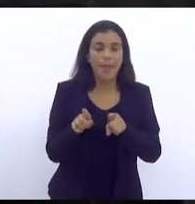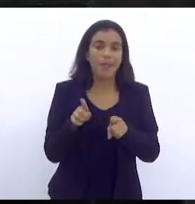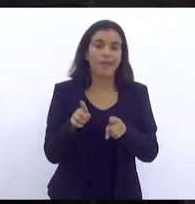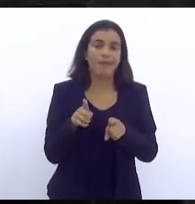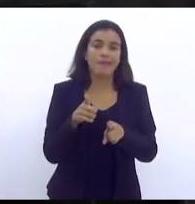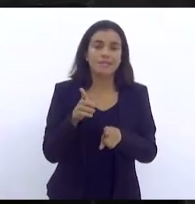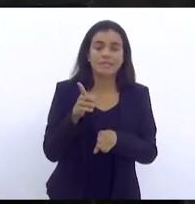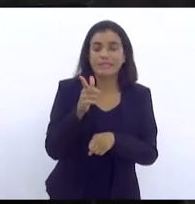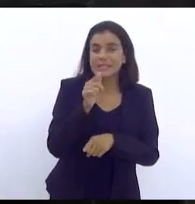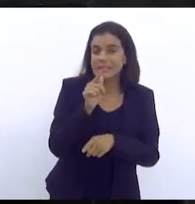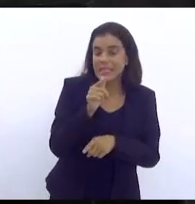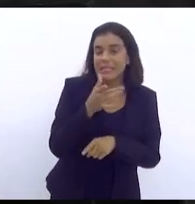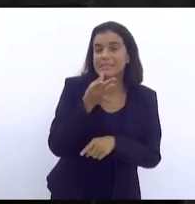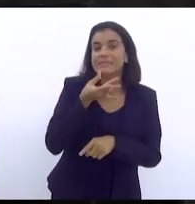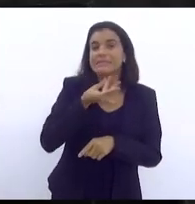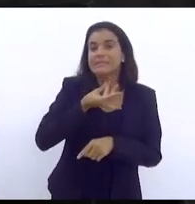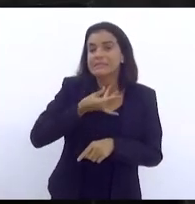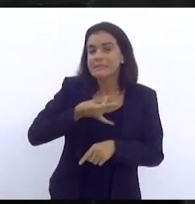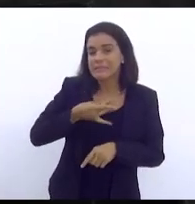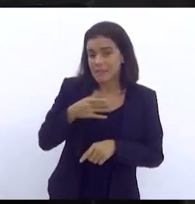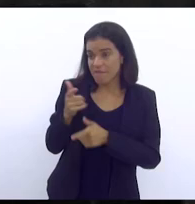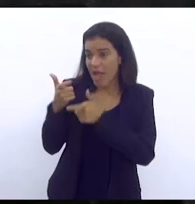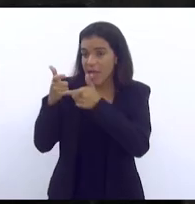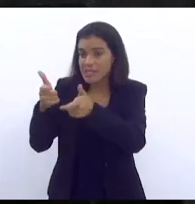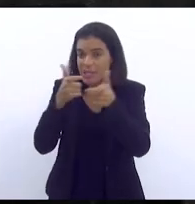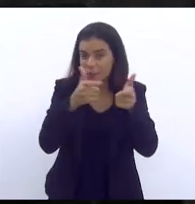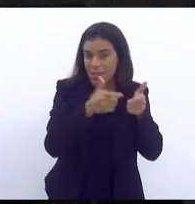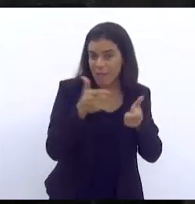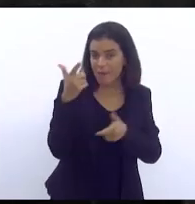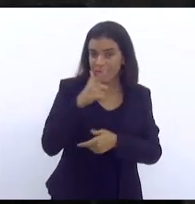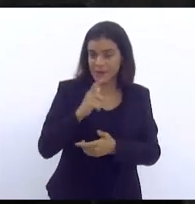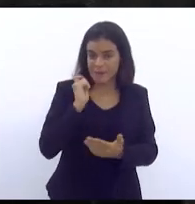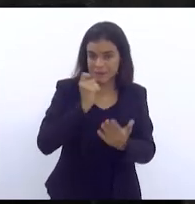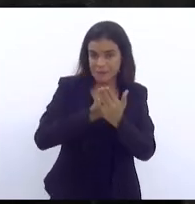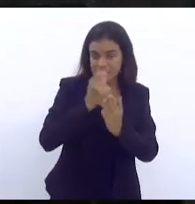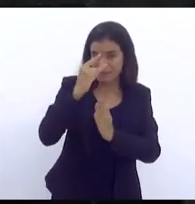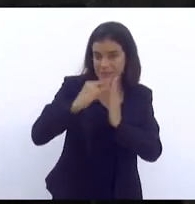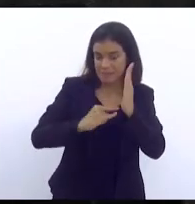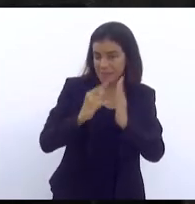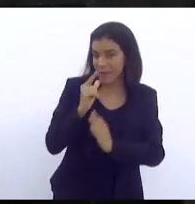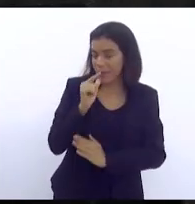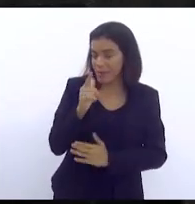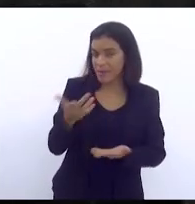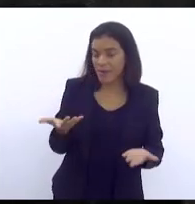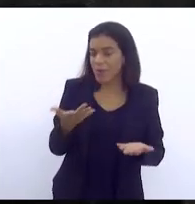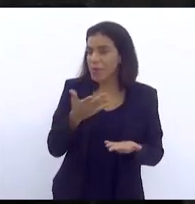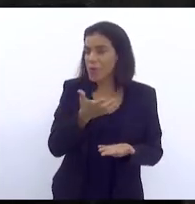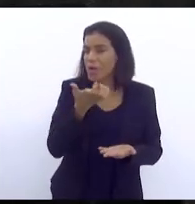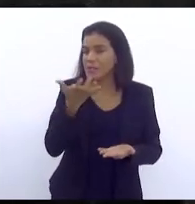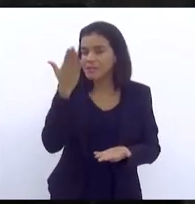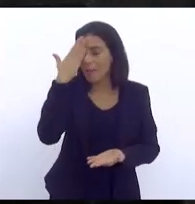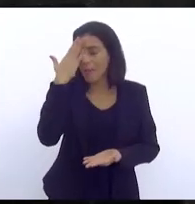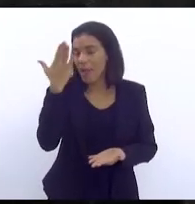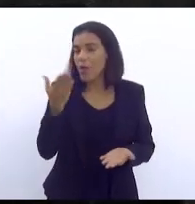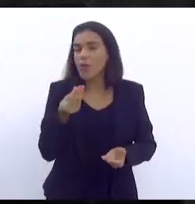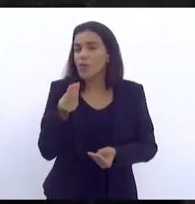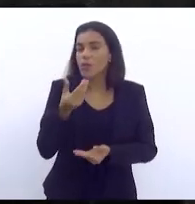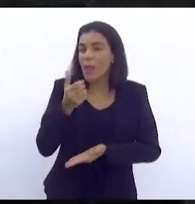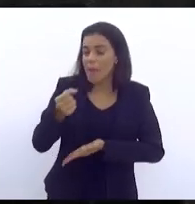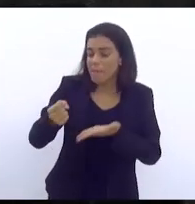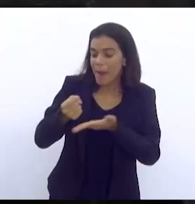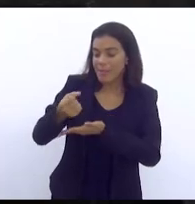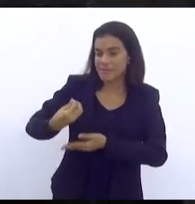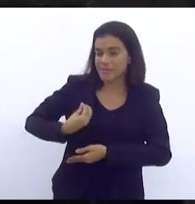eh assaltar para pagar a conta elas vão deixar de alimentar os seus filhos eu gostaria de saber sem o mínimo Vital como a gente vai